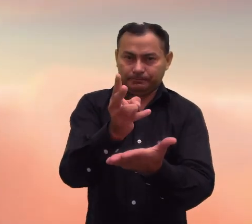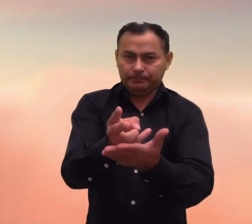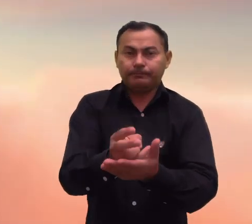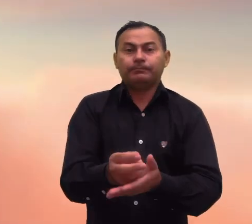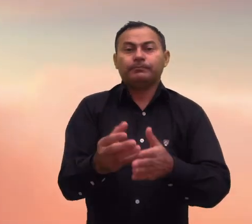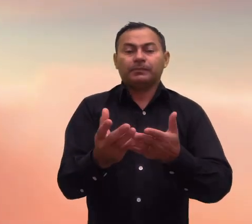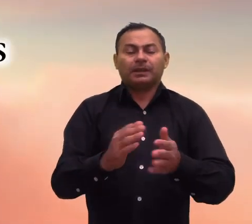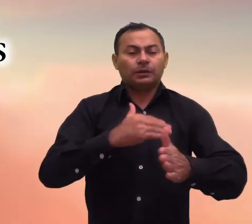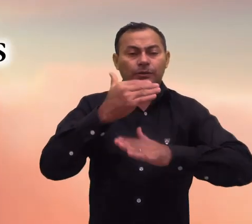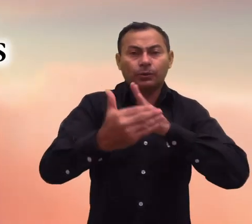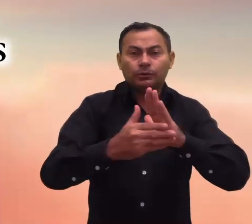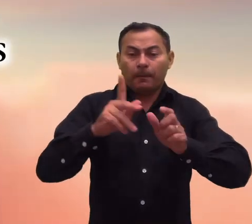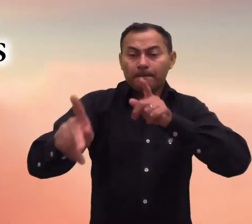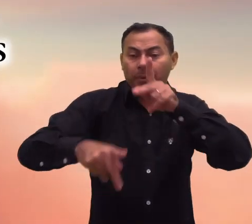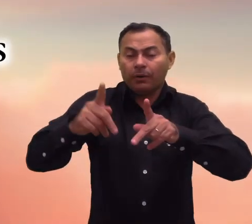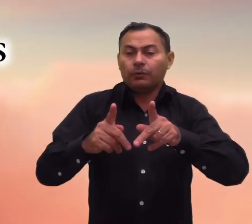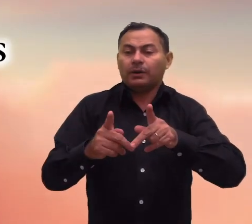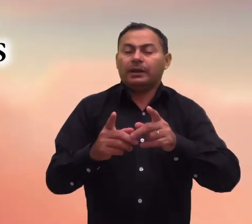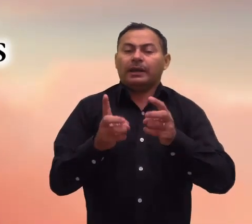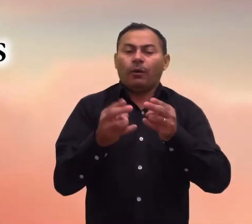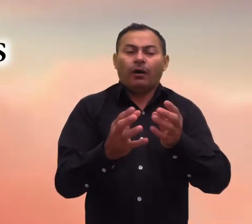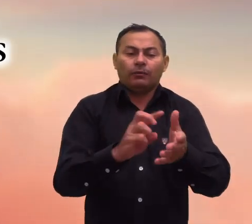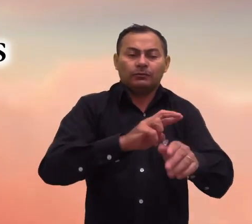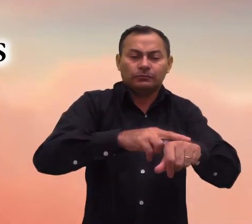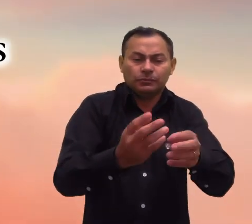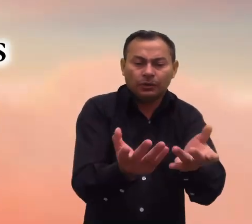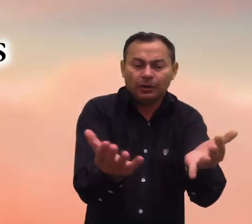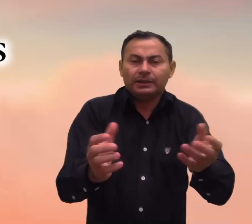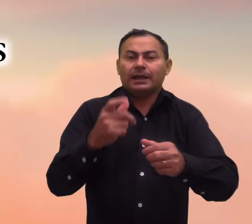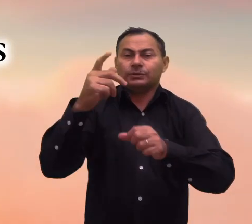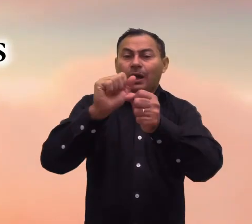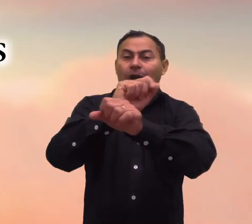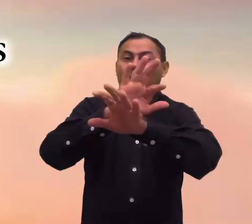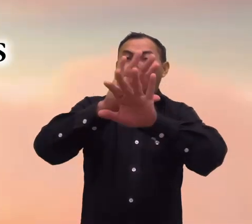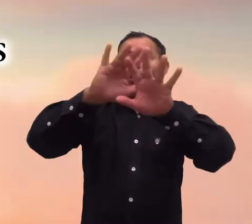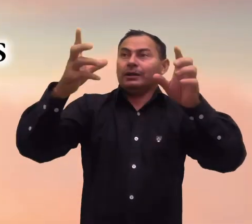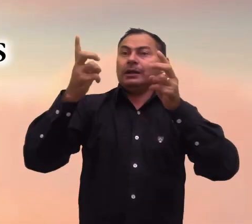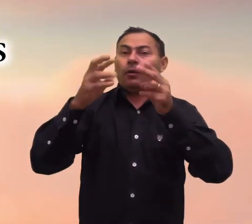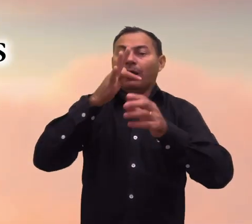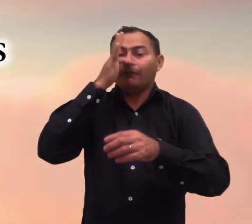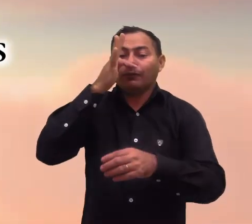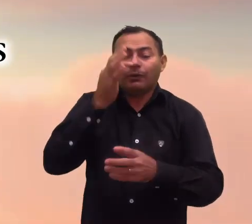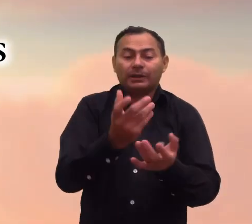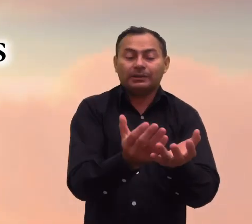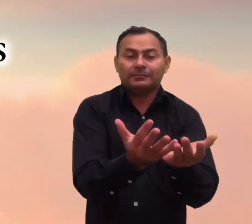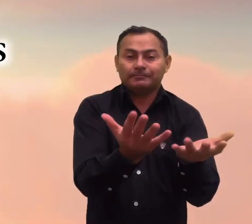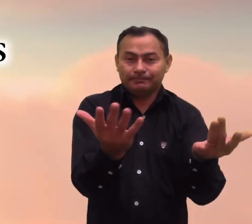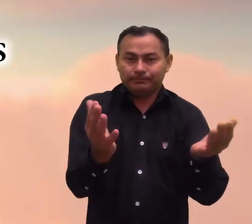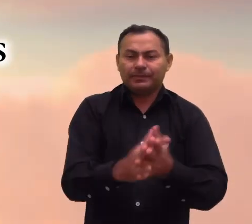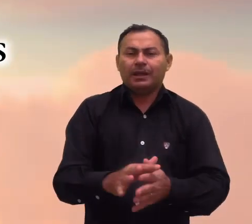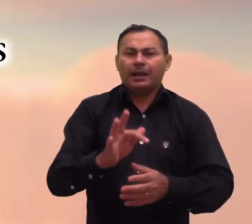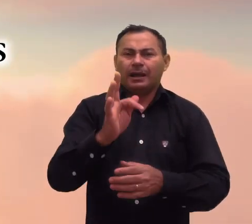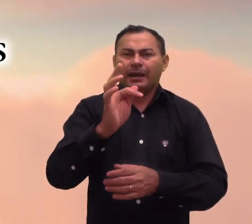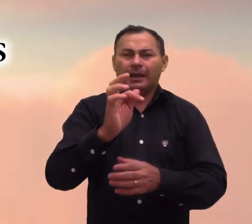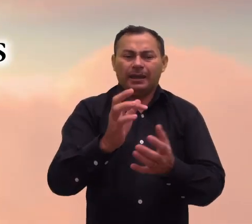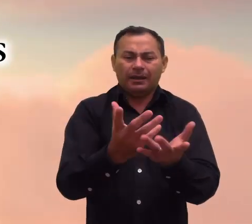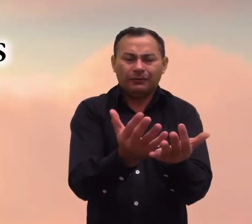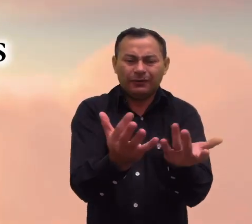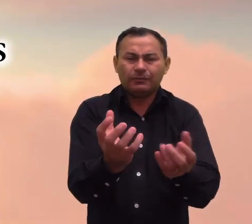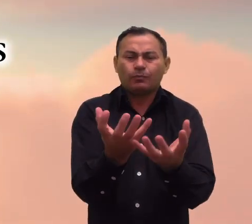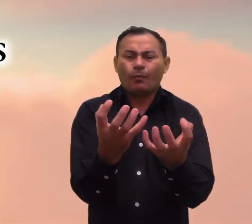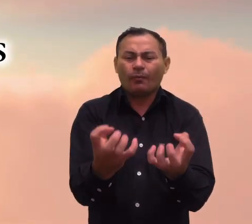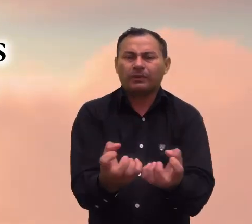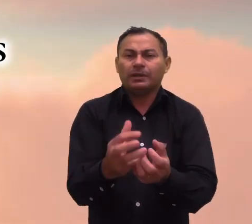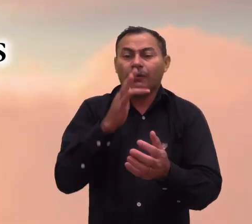viva e permanente. Pois toda a humanidade é como a relva, e toda sua glória como a flor da relva. A